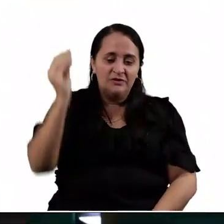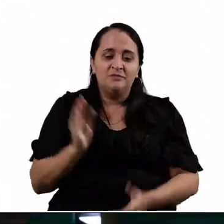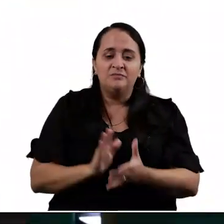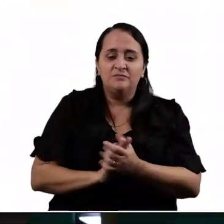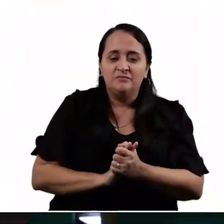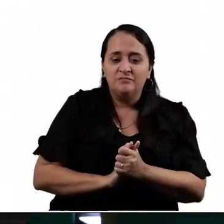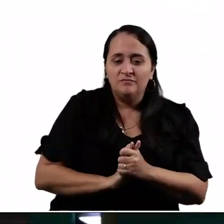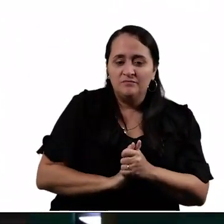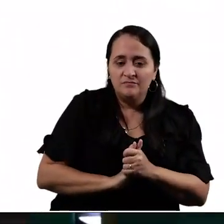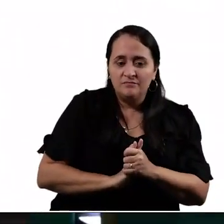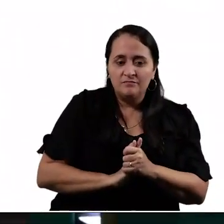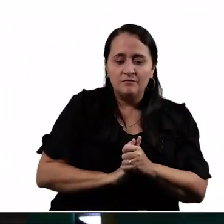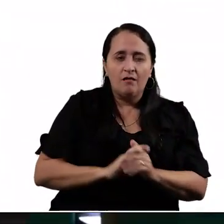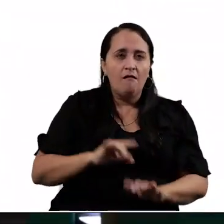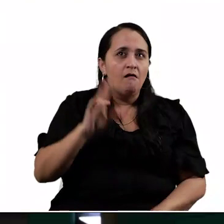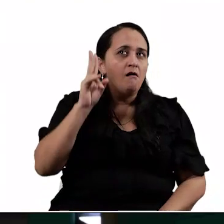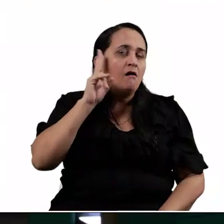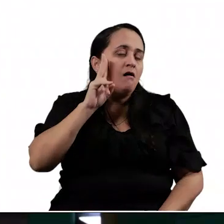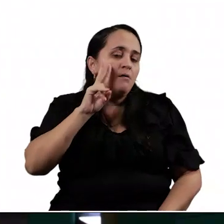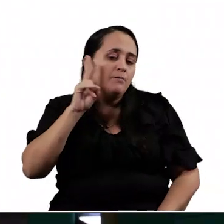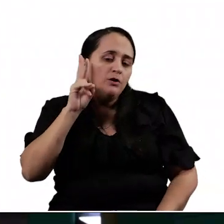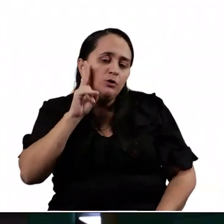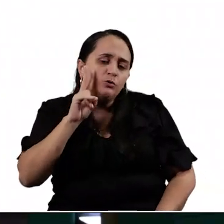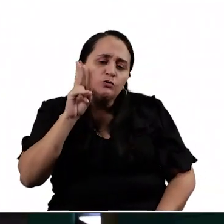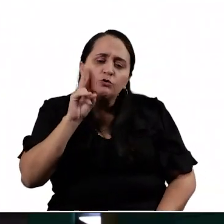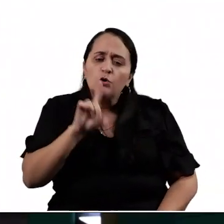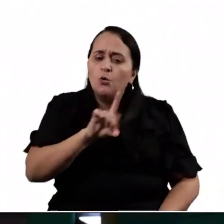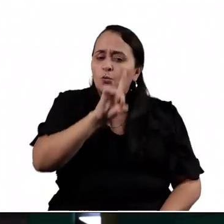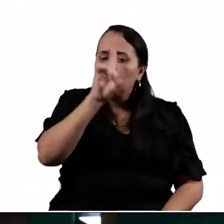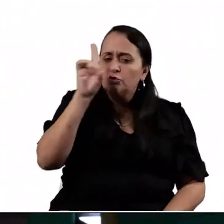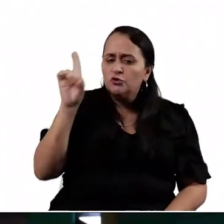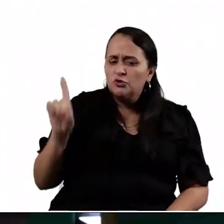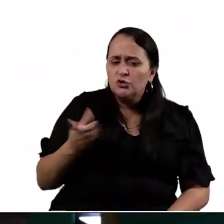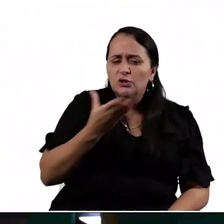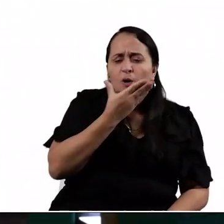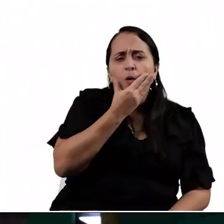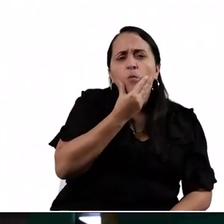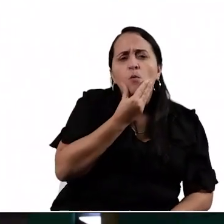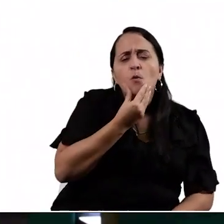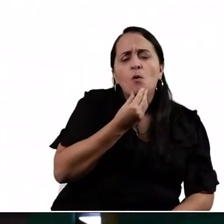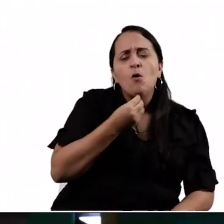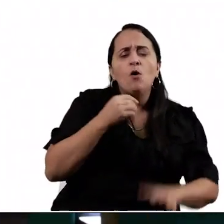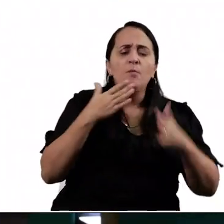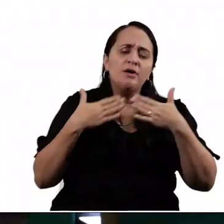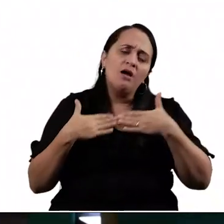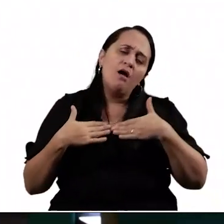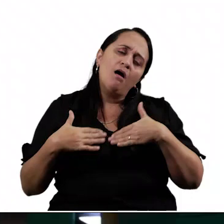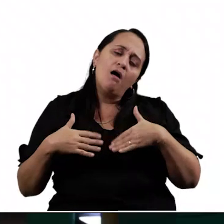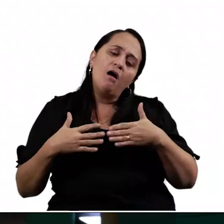um moço muito tranquilo um senhor muito pecado estava dormindo tranquilamente